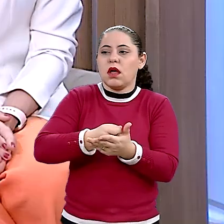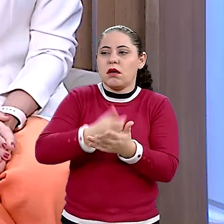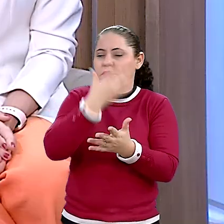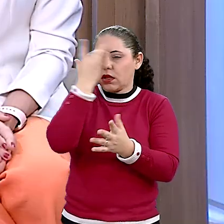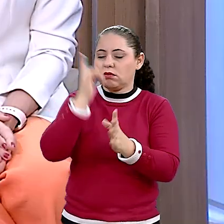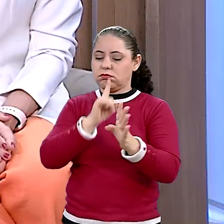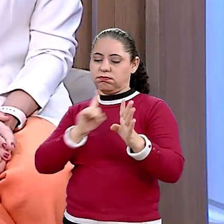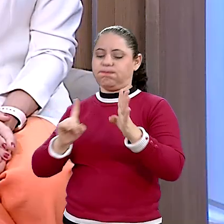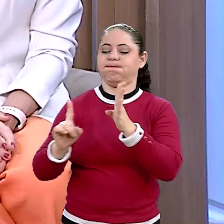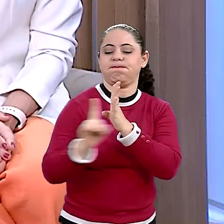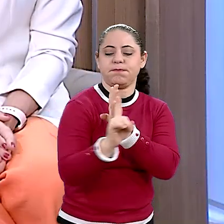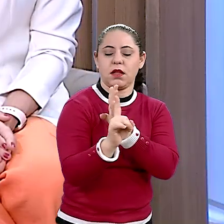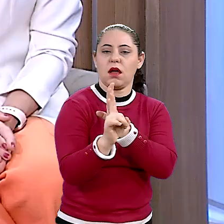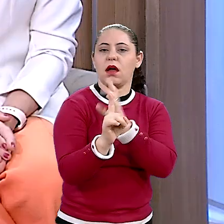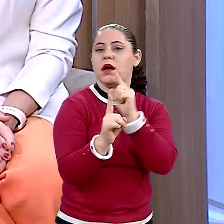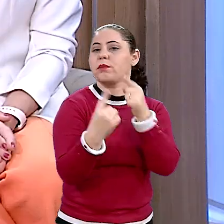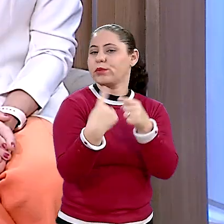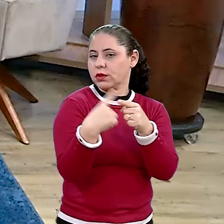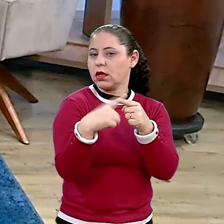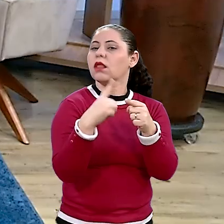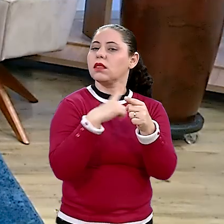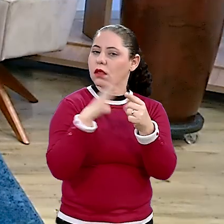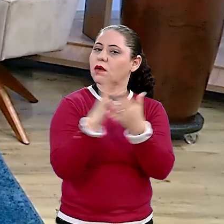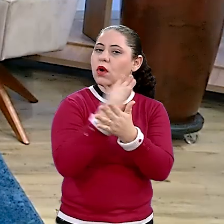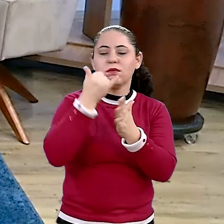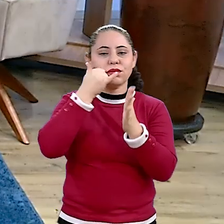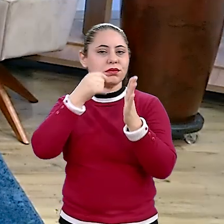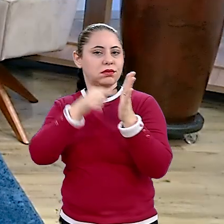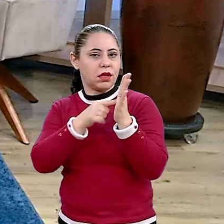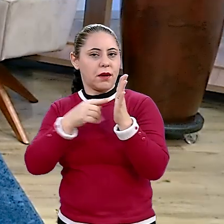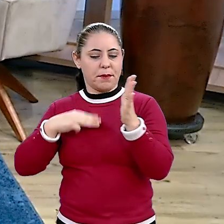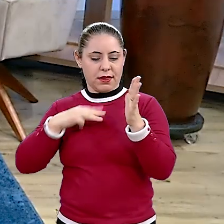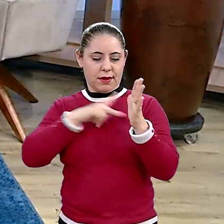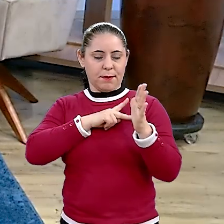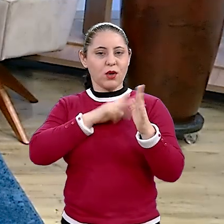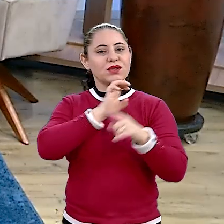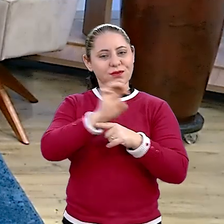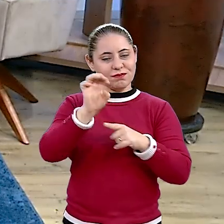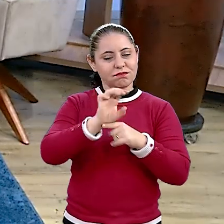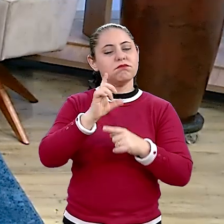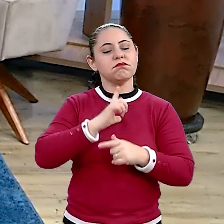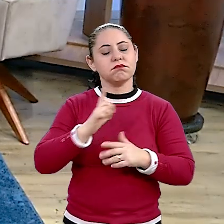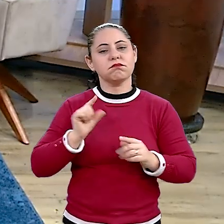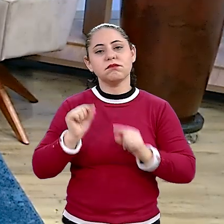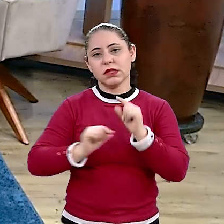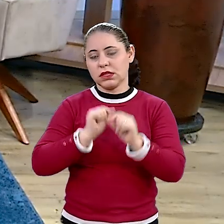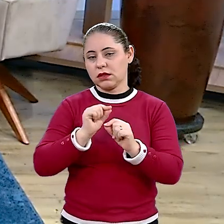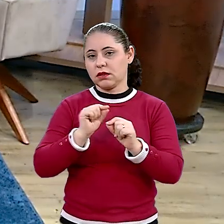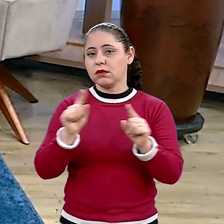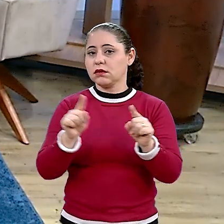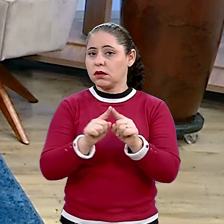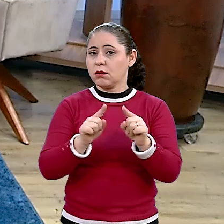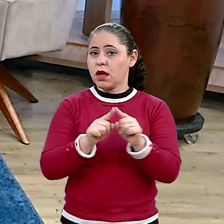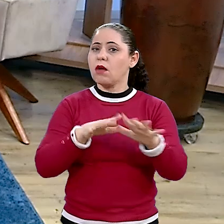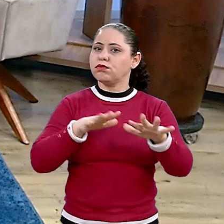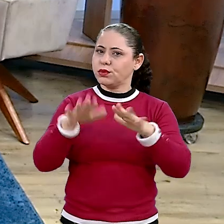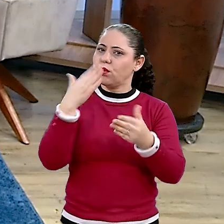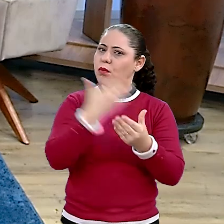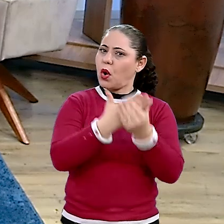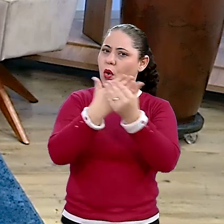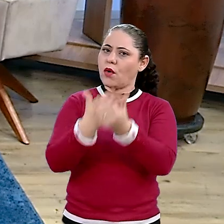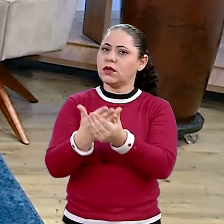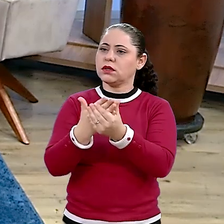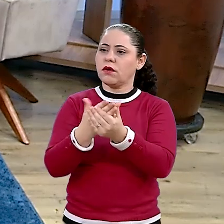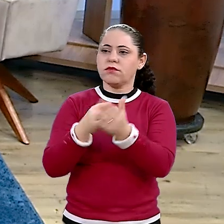passando na sua frente? Porque existem denúncias no Ministério Público Estadual que inclusive moveu ações para